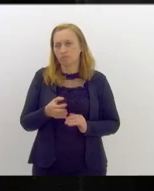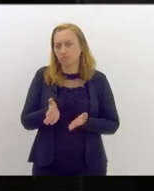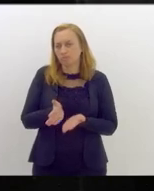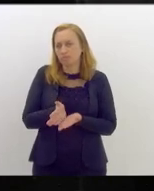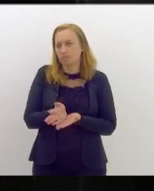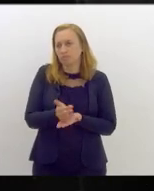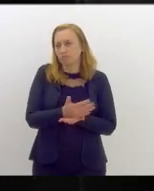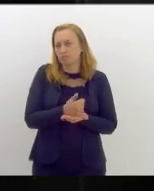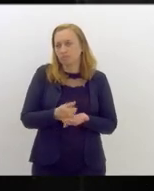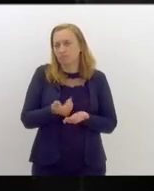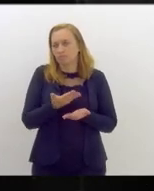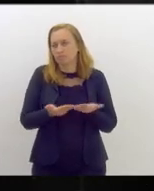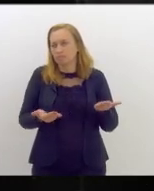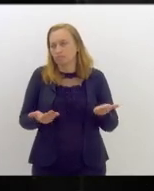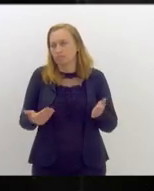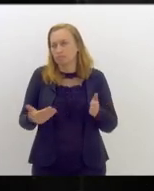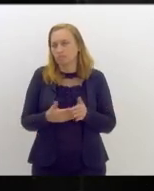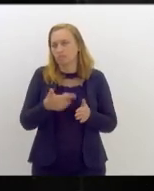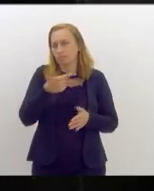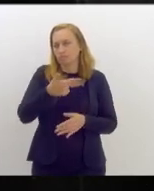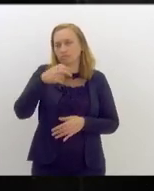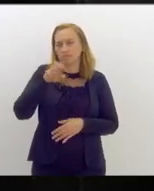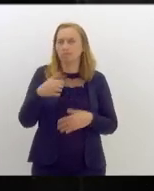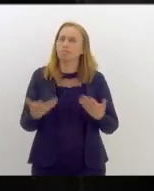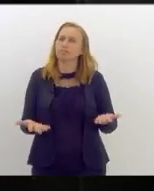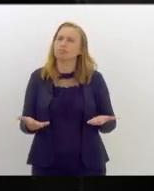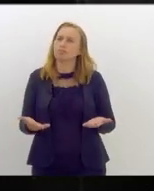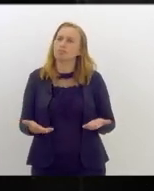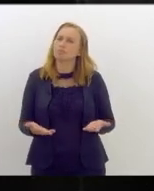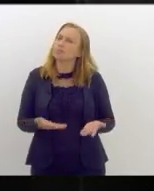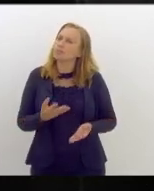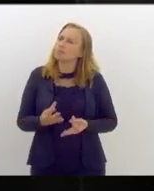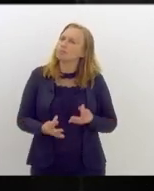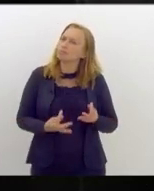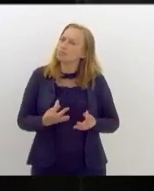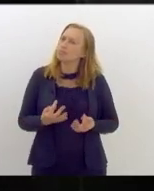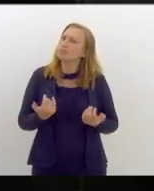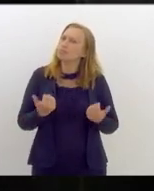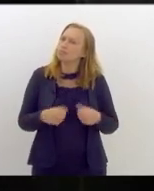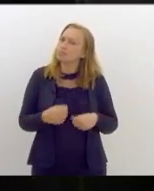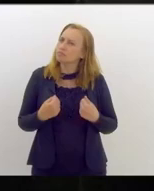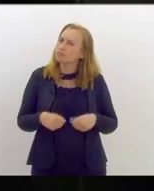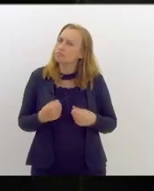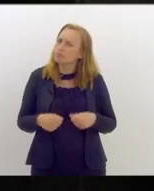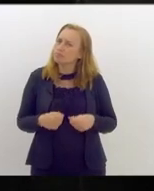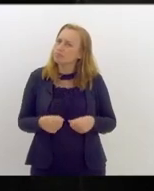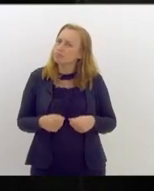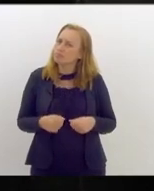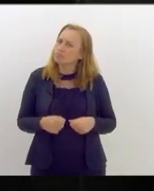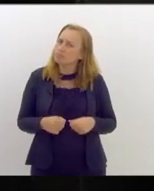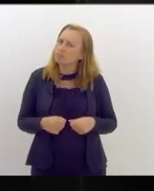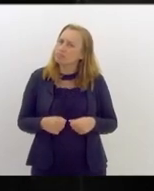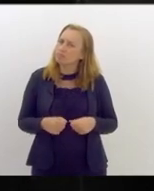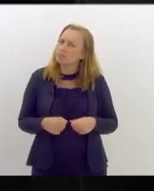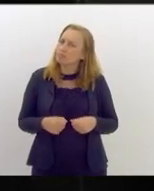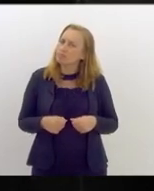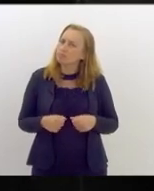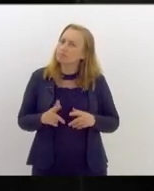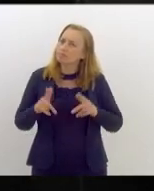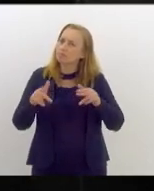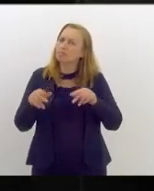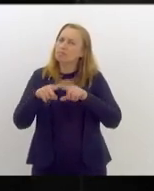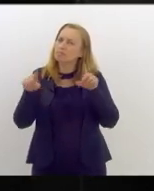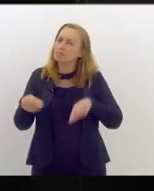desde 2015 hora ora o tratamento tem que ser simétrico em relação aos